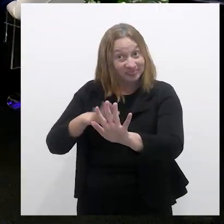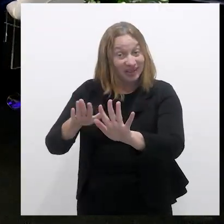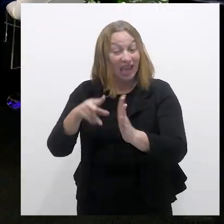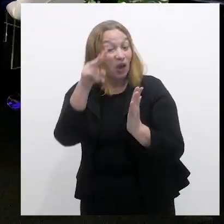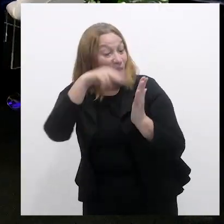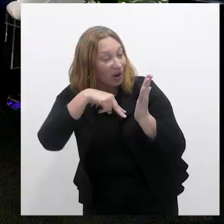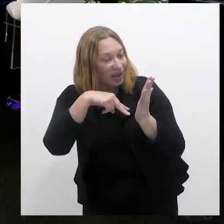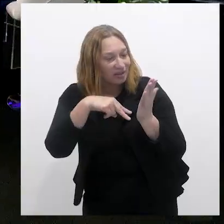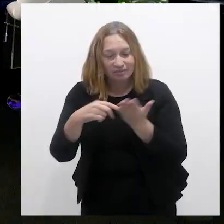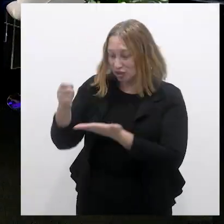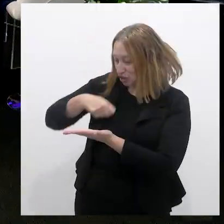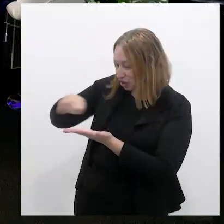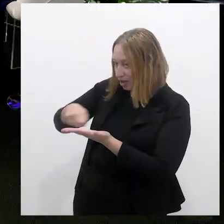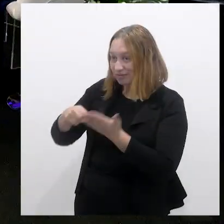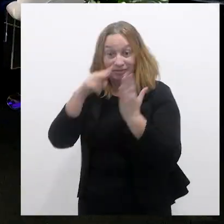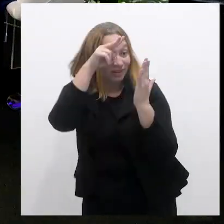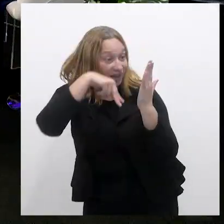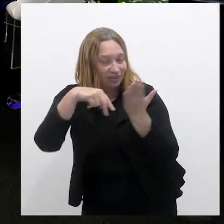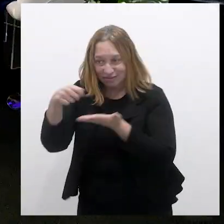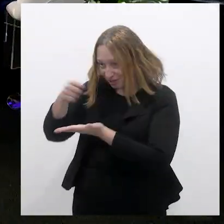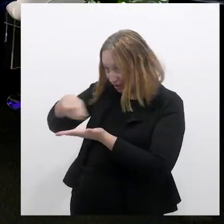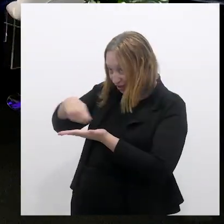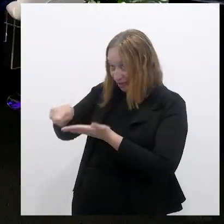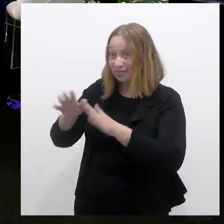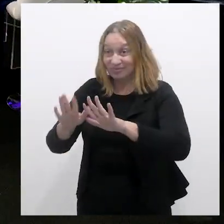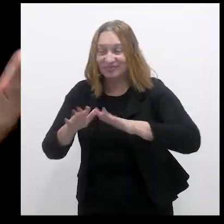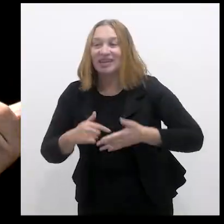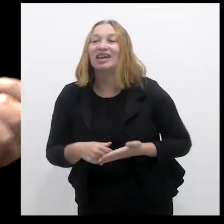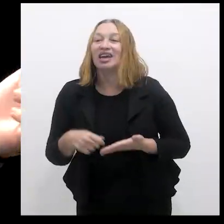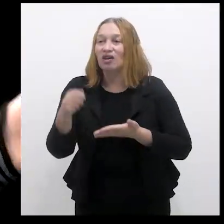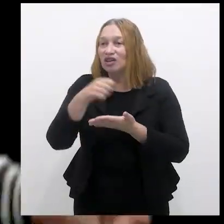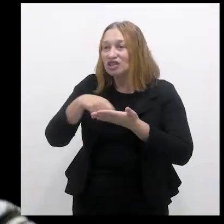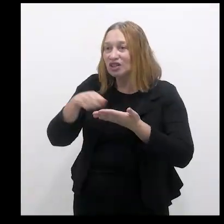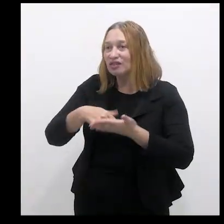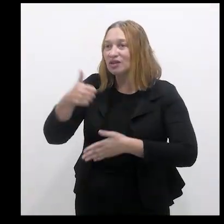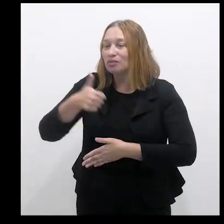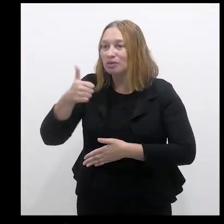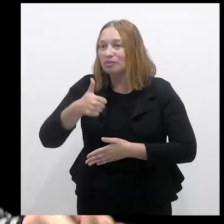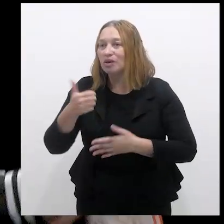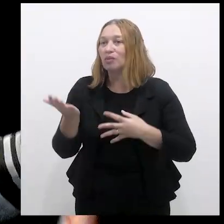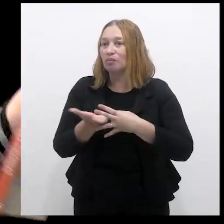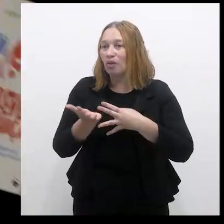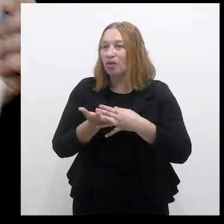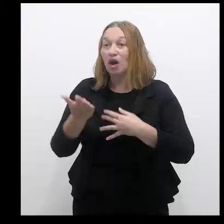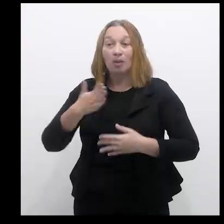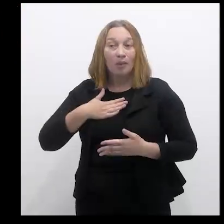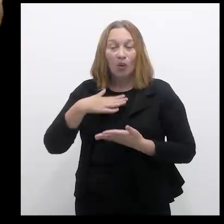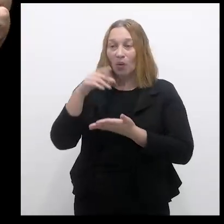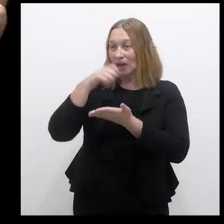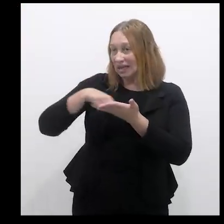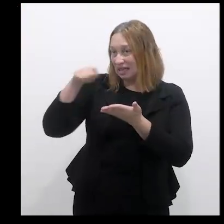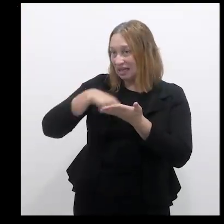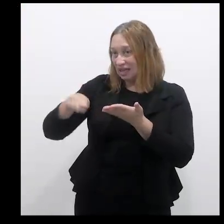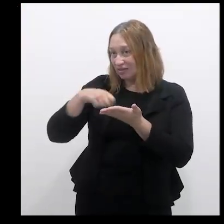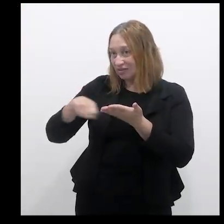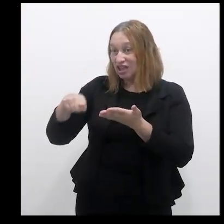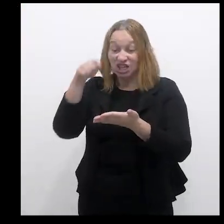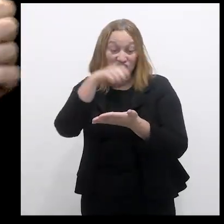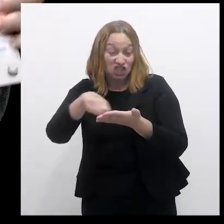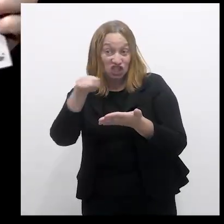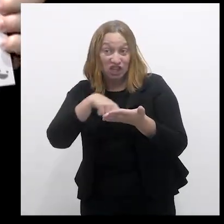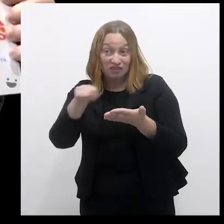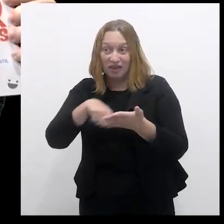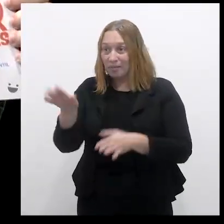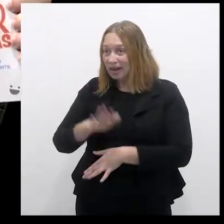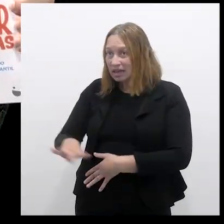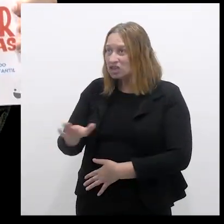É isso aí. Lendo e escrevendo. Lendo e escrevendo. E eu trouxe a dica, que é uma coisa que eu escrevi, que eu até falei no primeiro bloco, eu trouxe para você, que é o meu livro